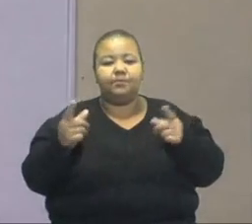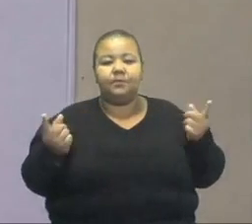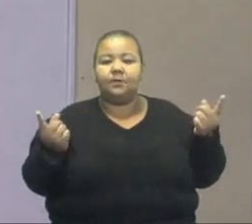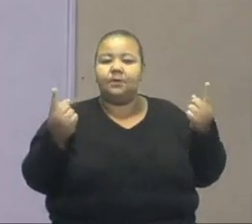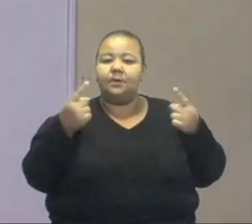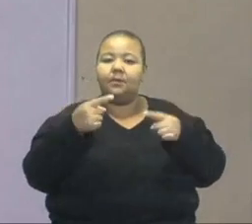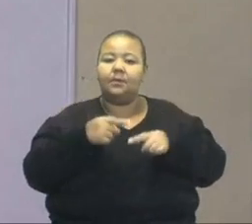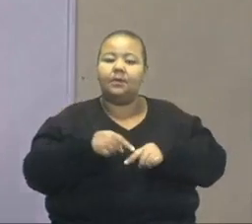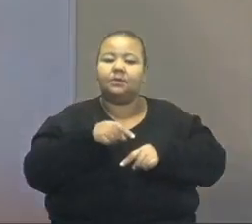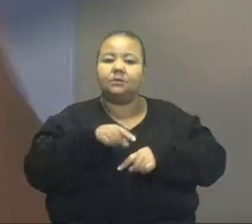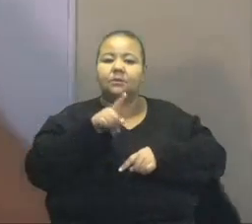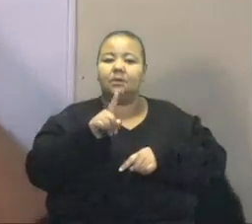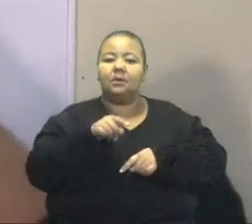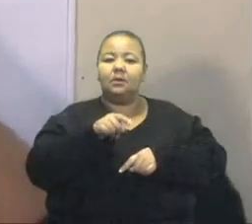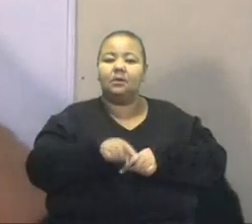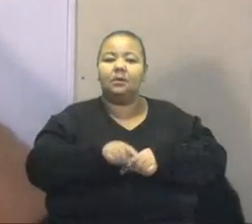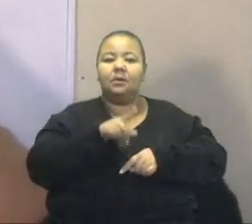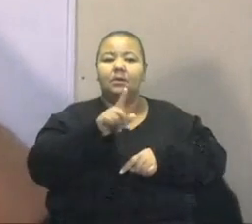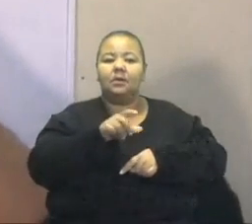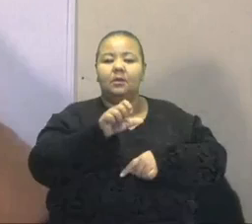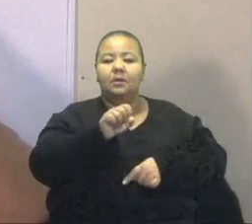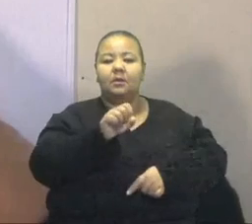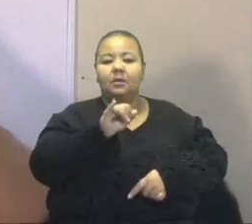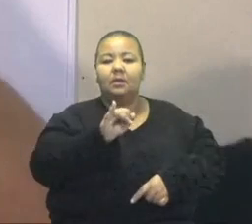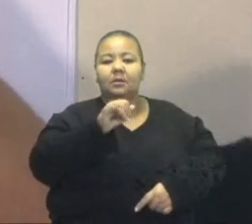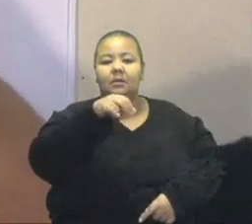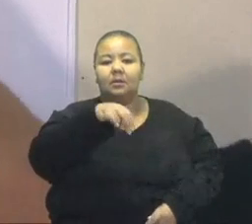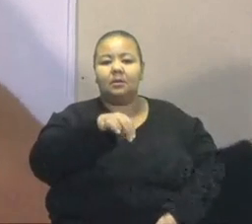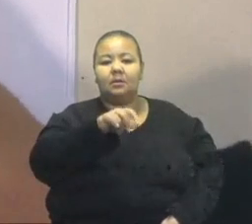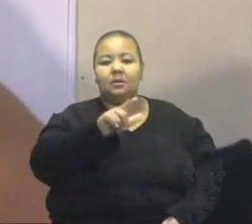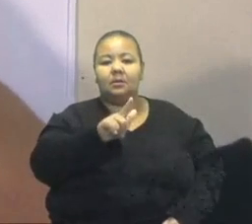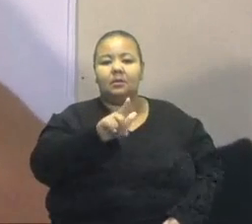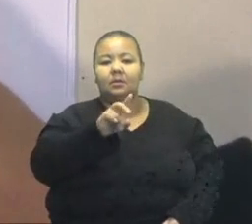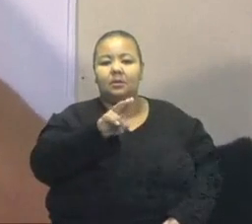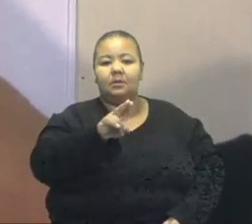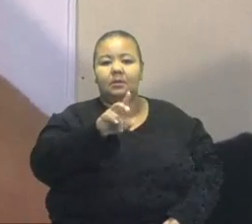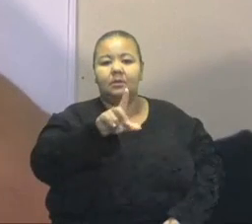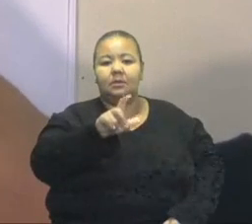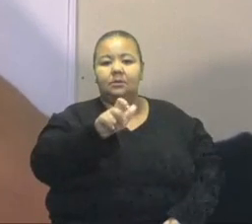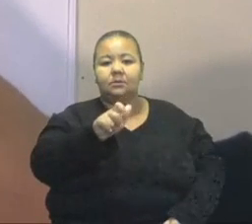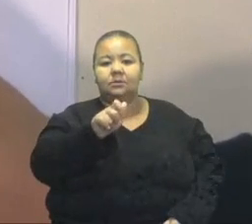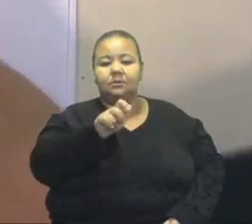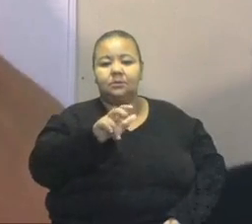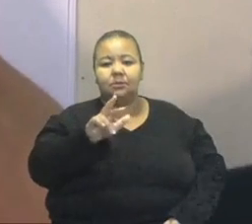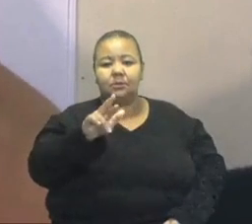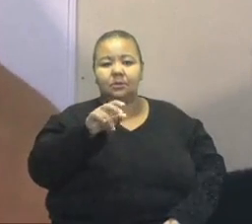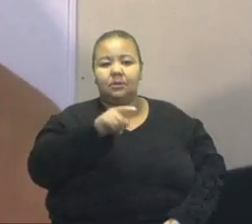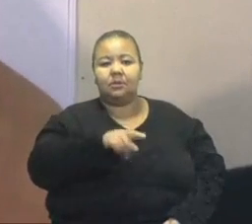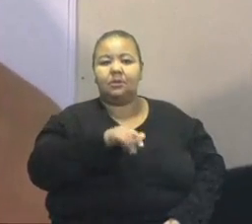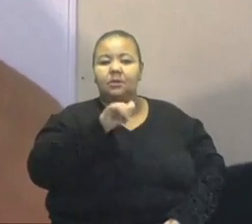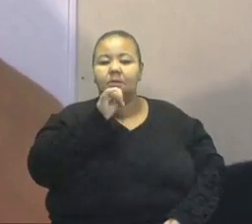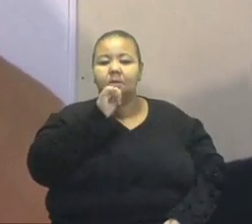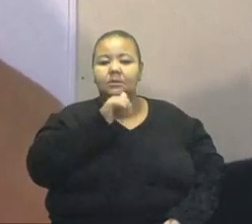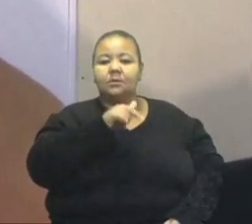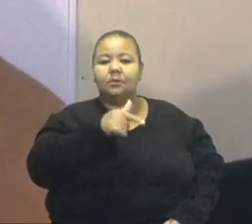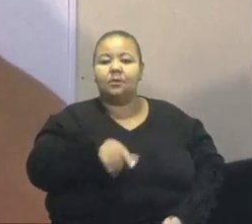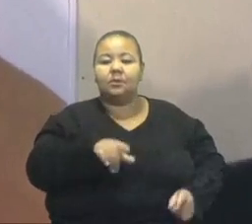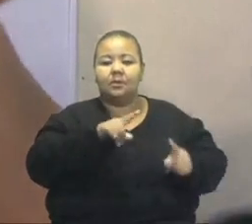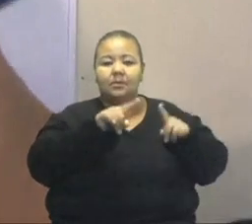inversa. Ou seja, ela é singular. Nesse caso aqui, ó, essa matriz ela